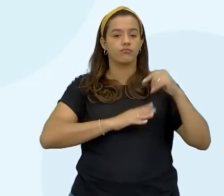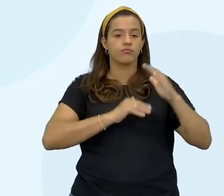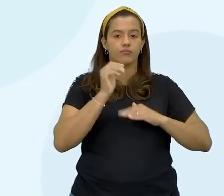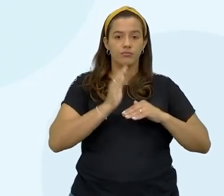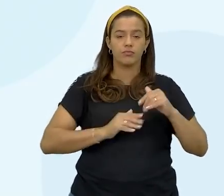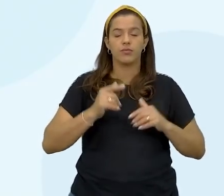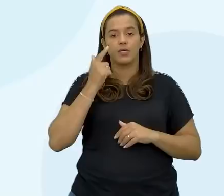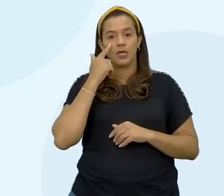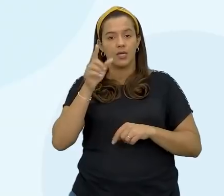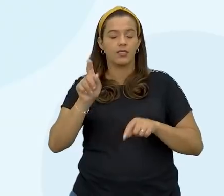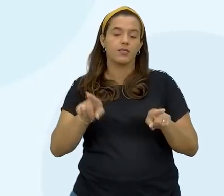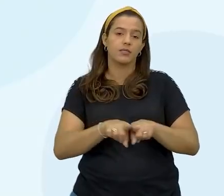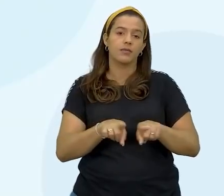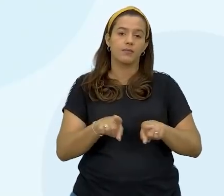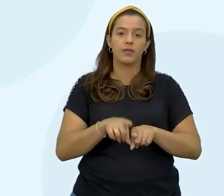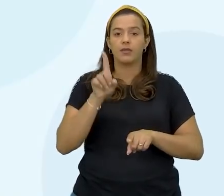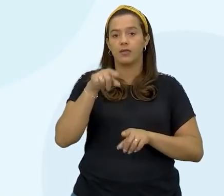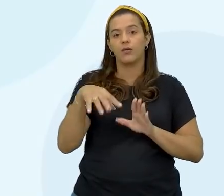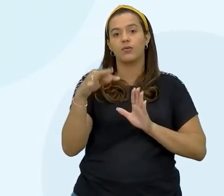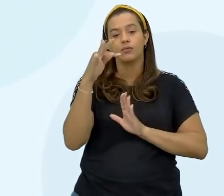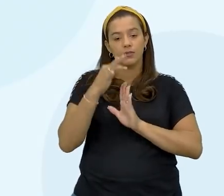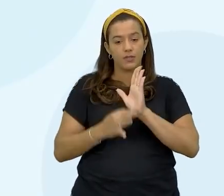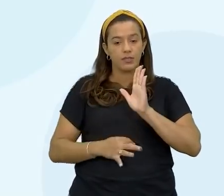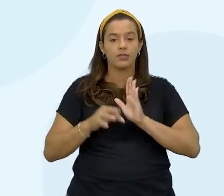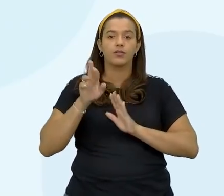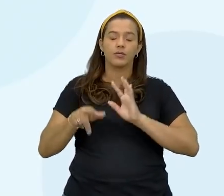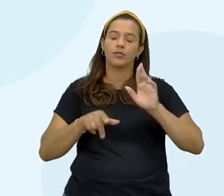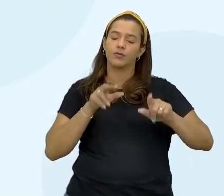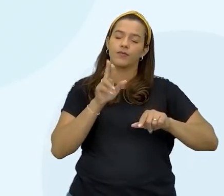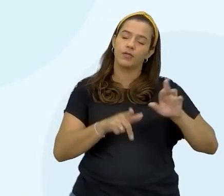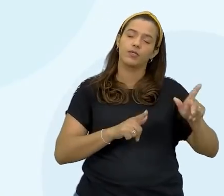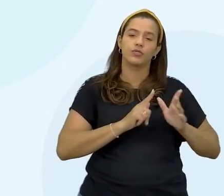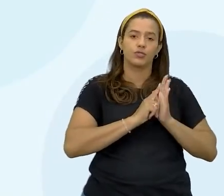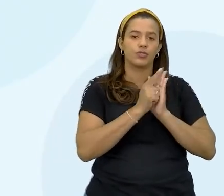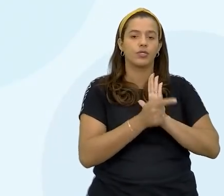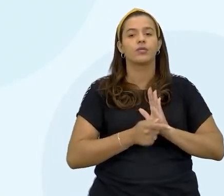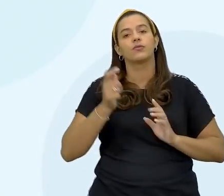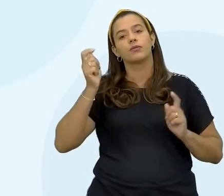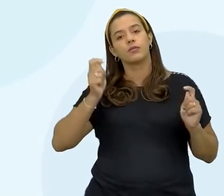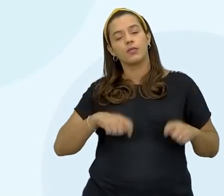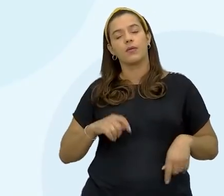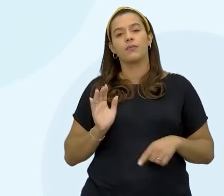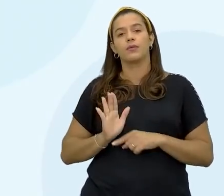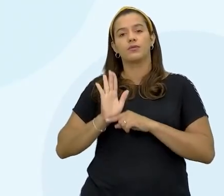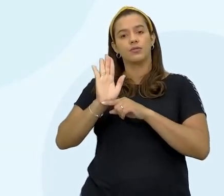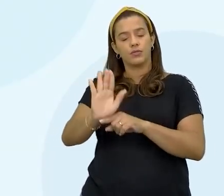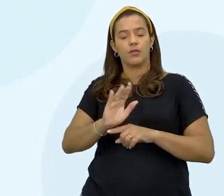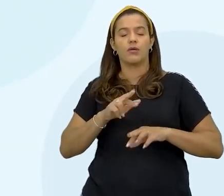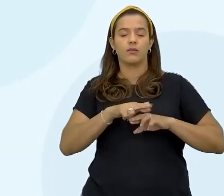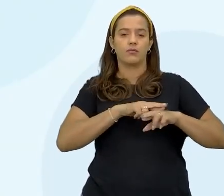mesmo tempo é um texto, certo? Tem textos aí de diferentes gêneros que já vai ajudar também